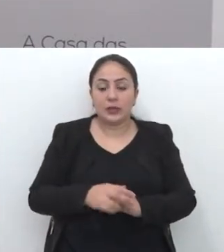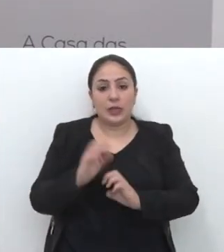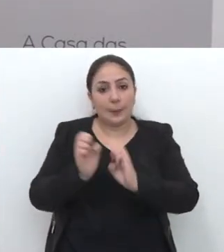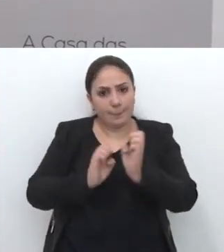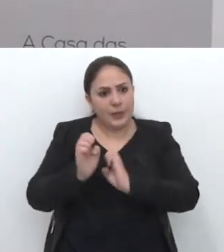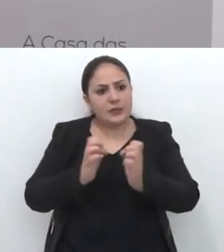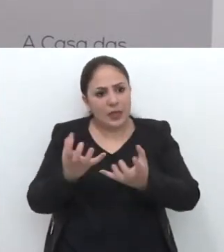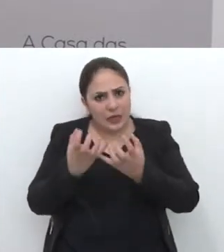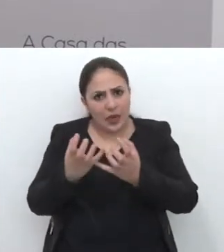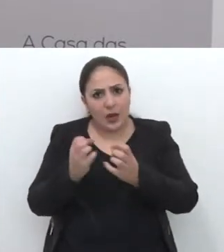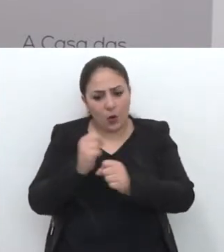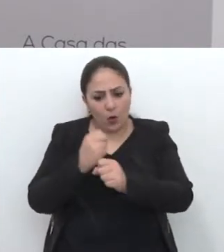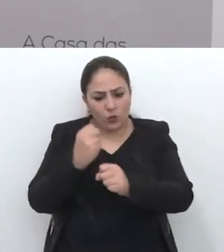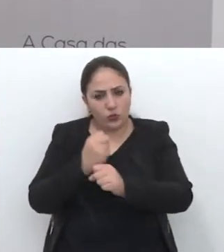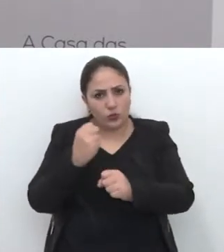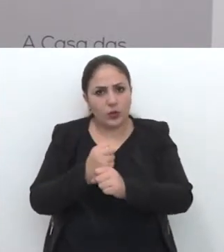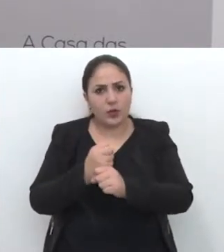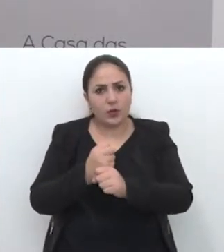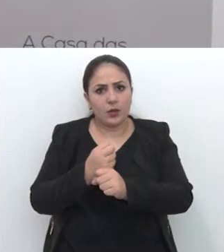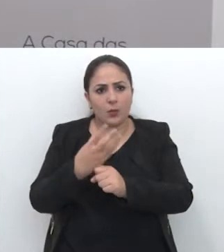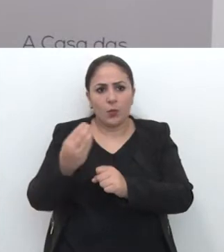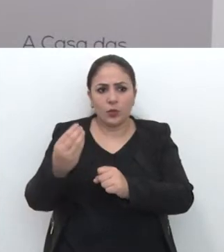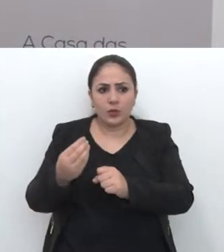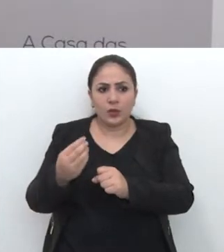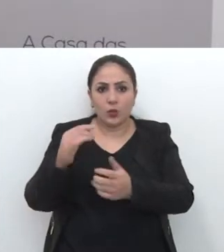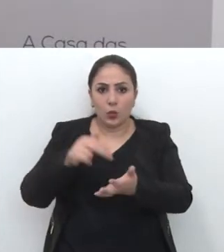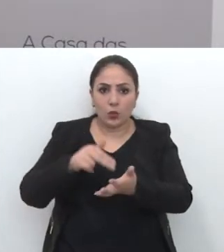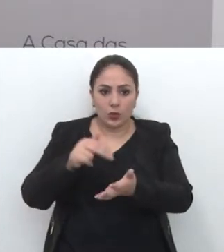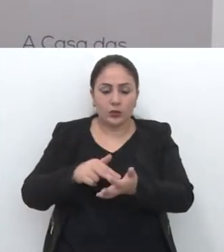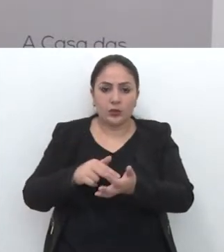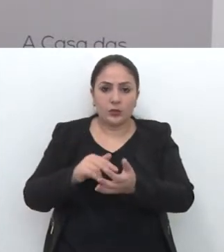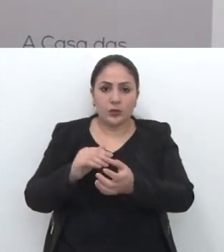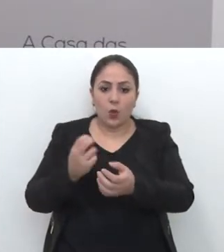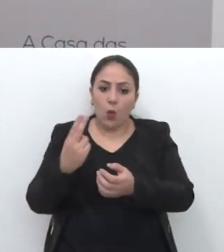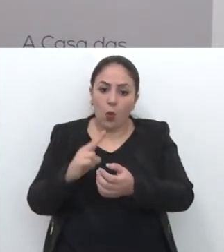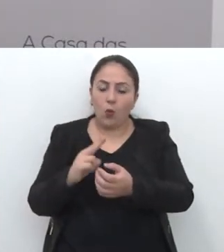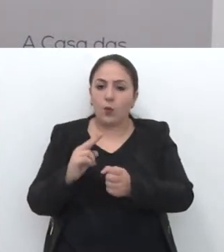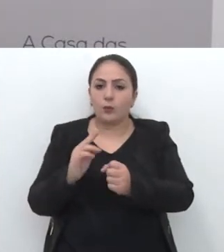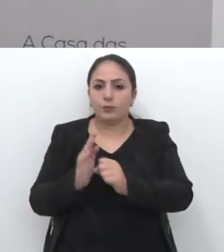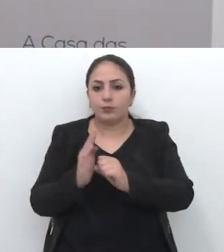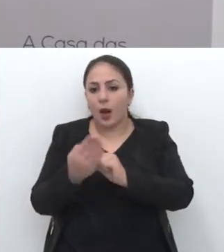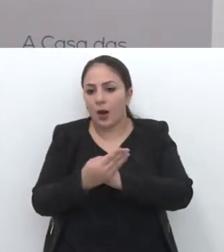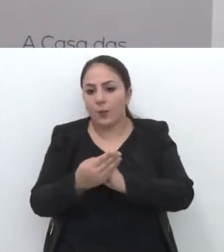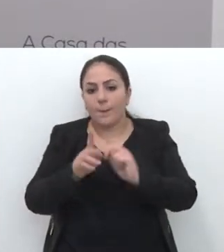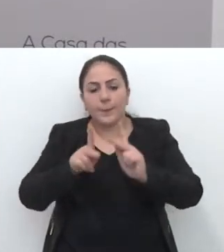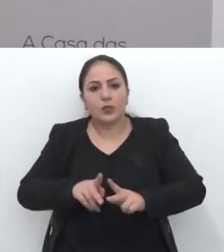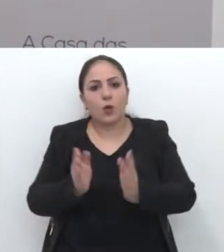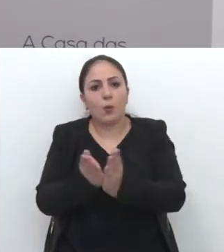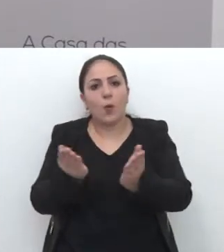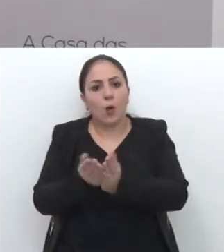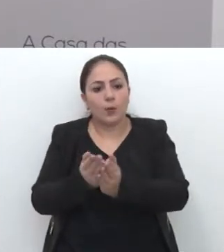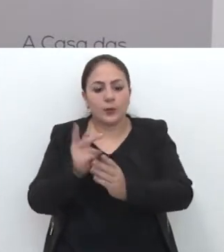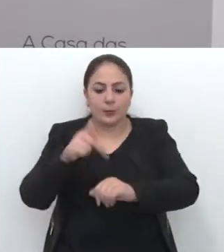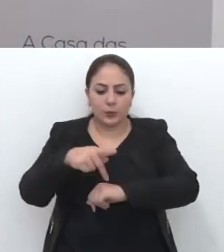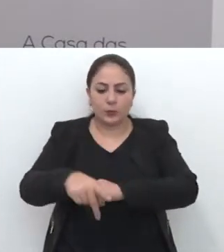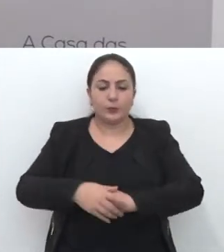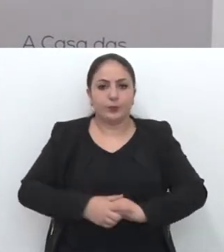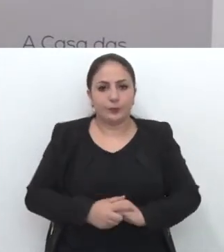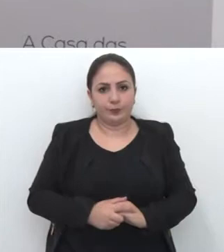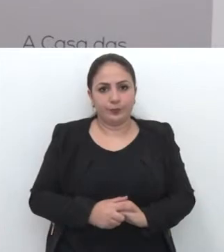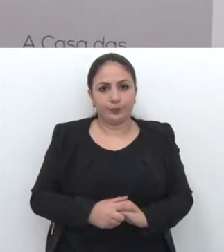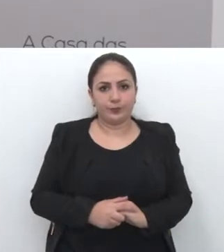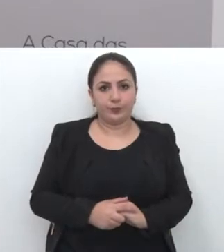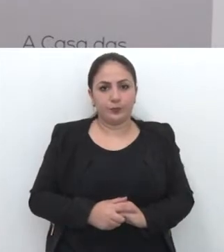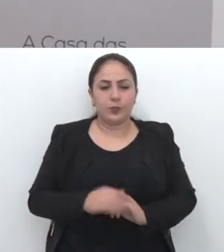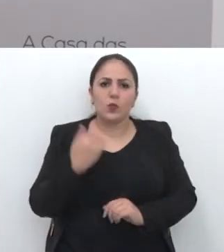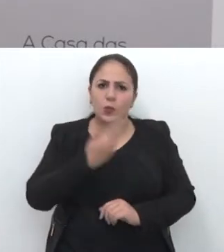Onde esses empresários querem construir núcleos habitacionais ou loteamentos para as pessoas pobres de Passo